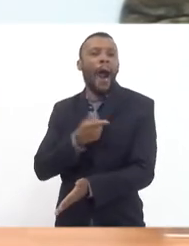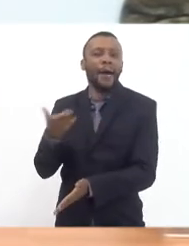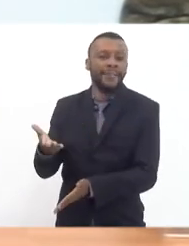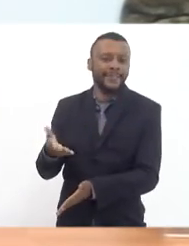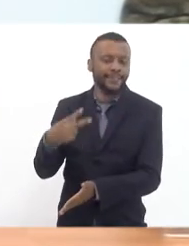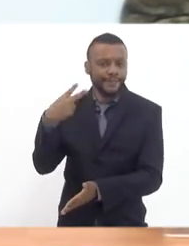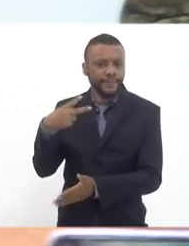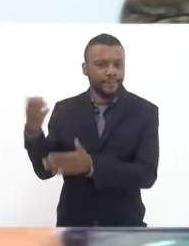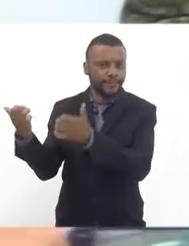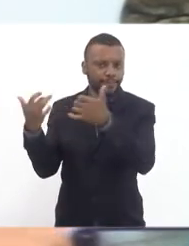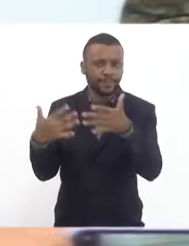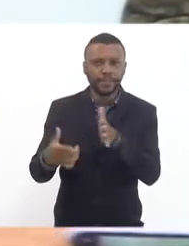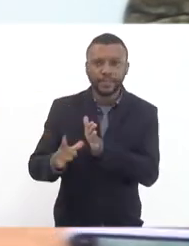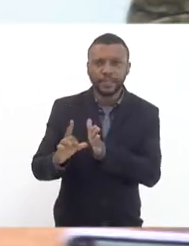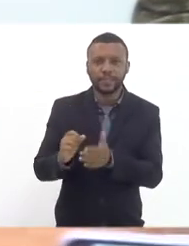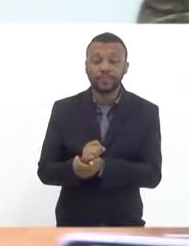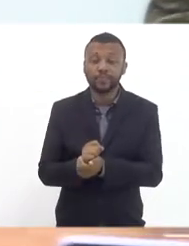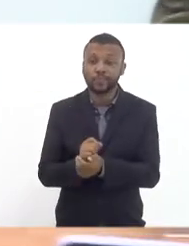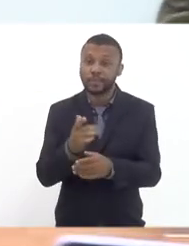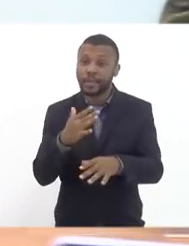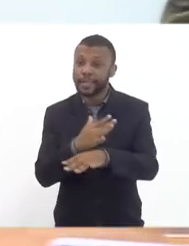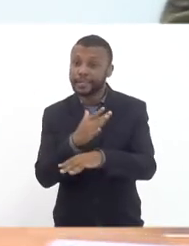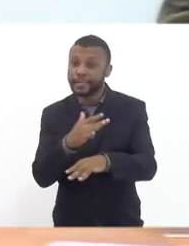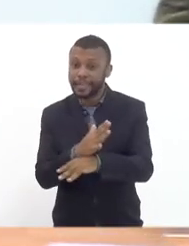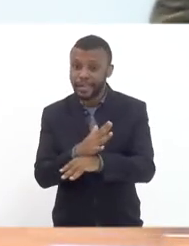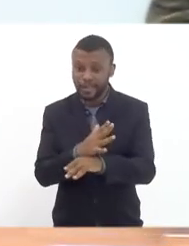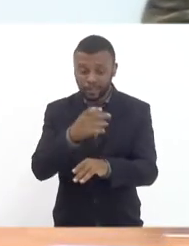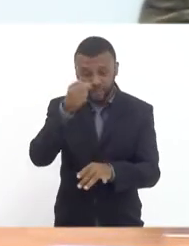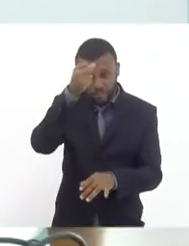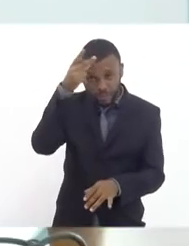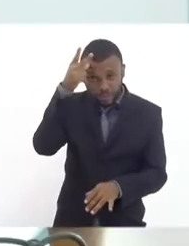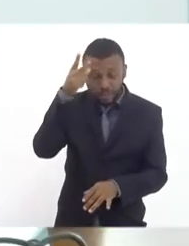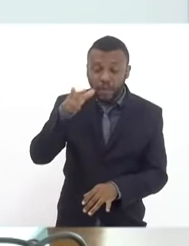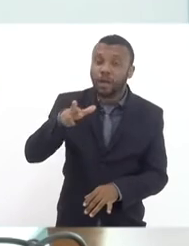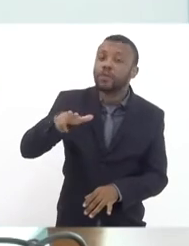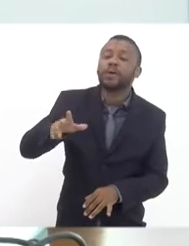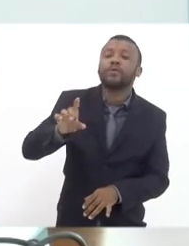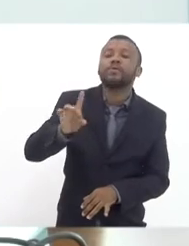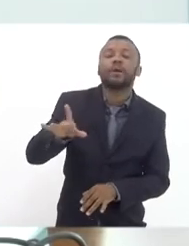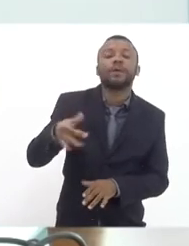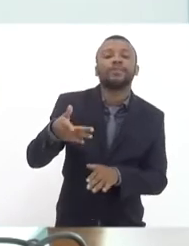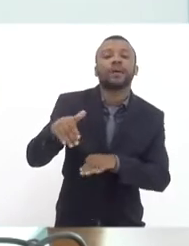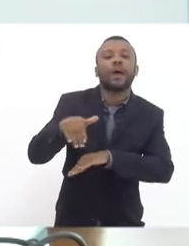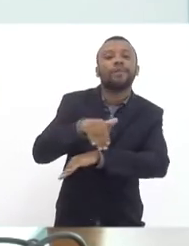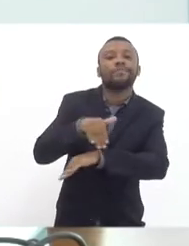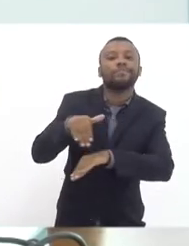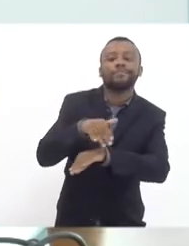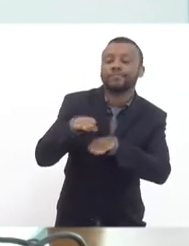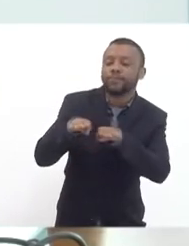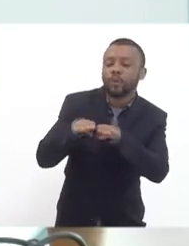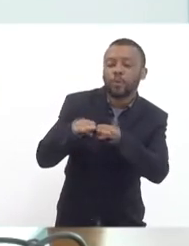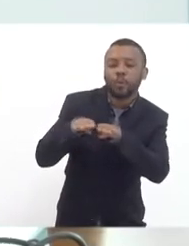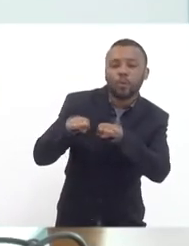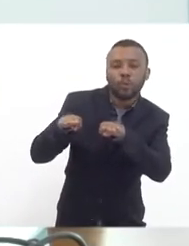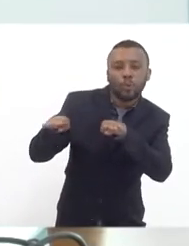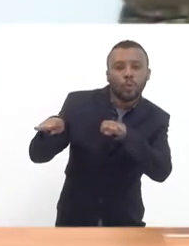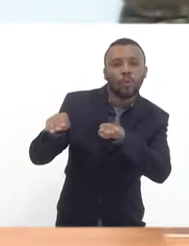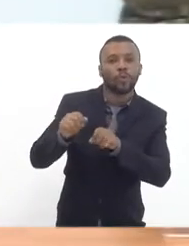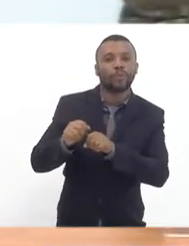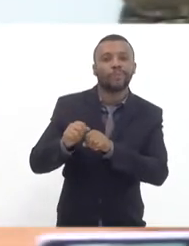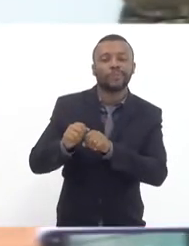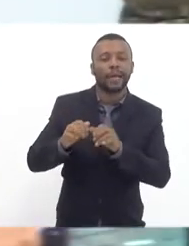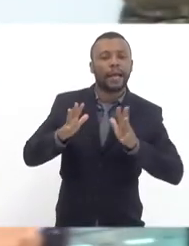bem, a cidade não vive só de asfalto, não vive só de limpeza, de pintura de meio